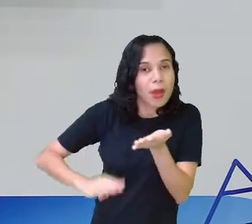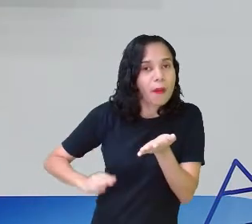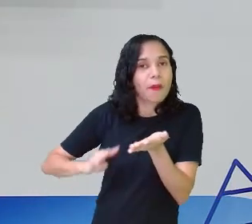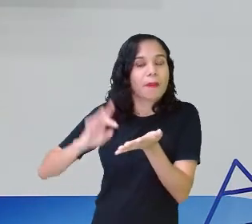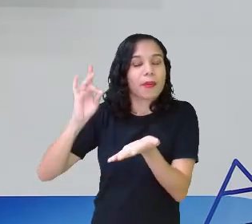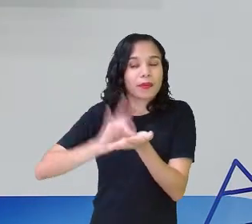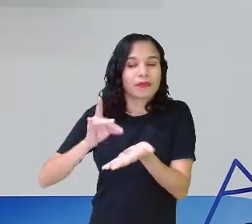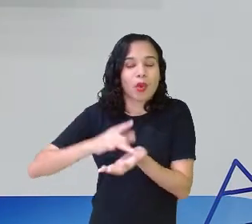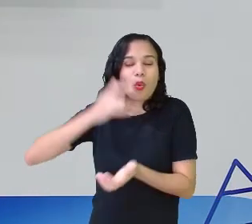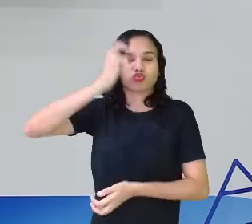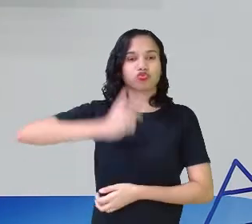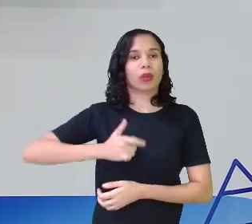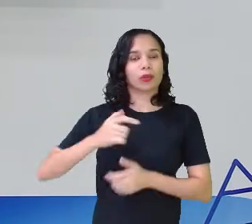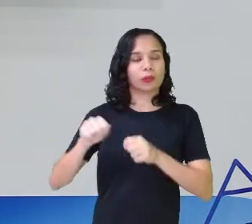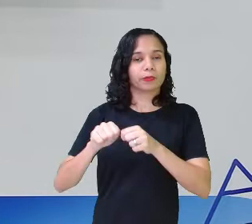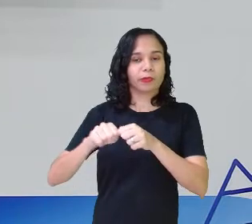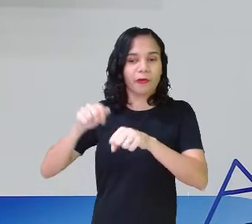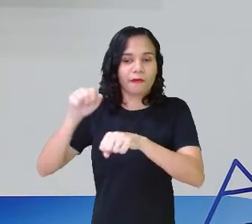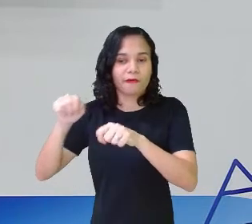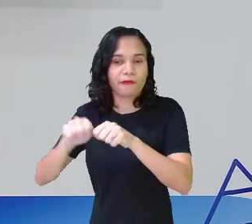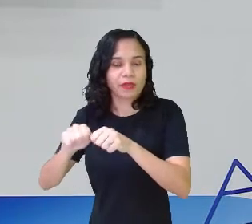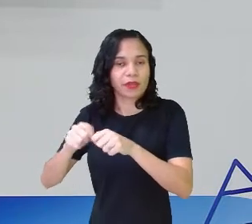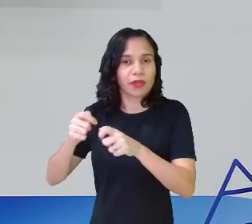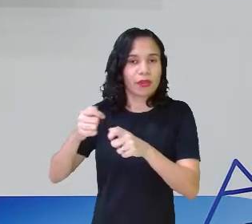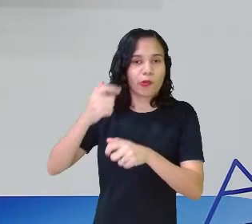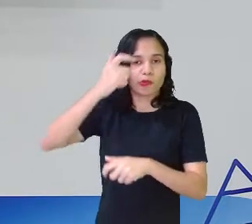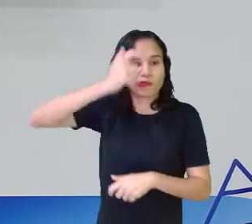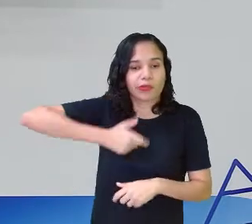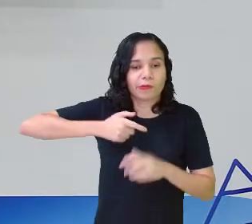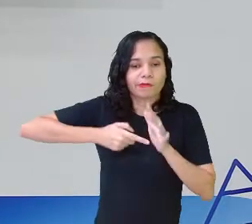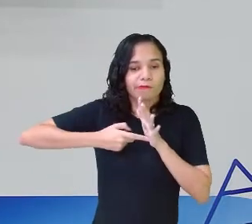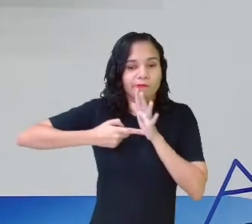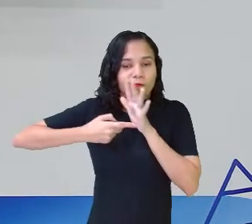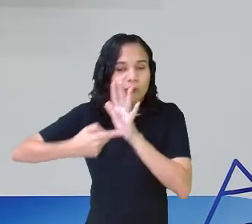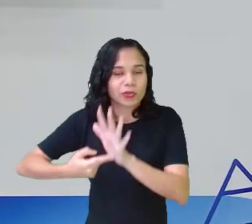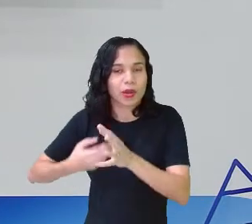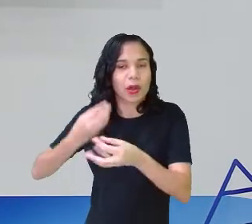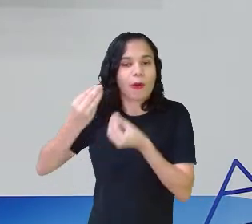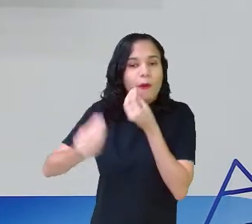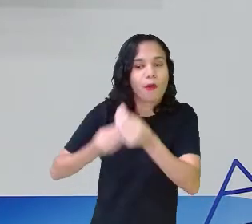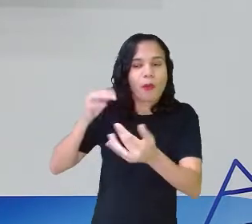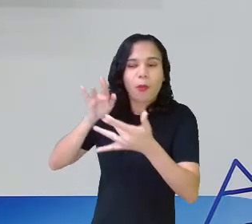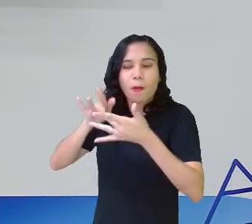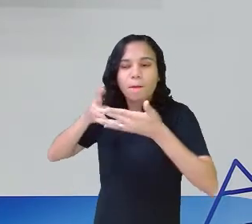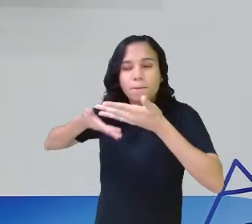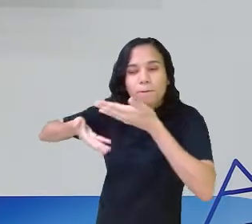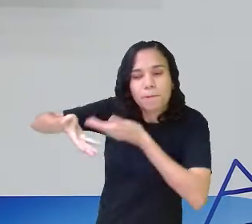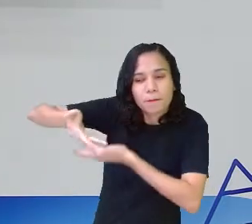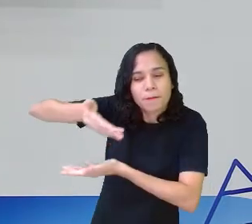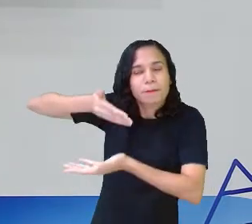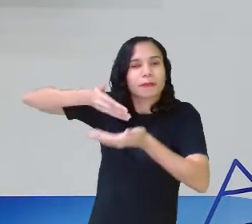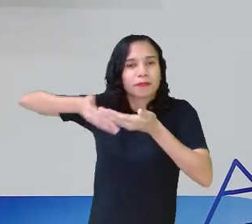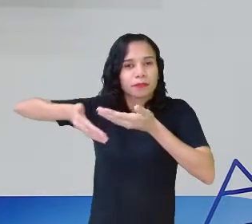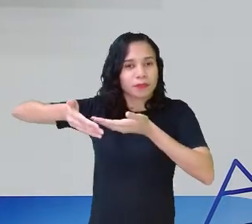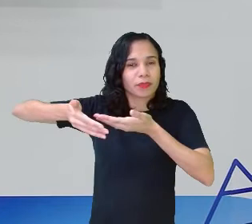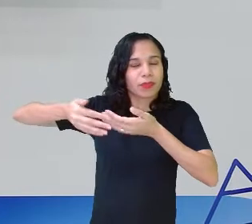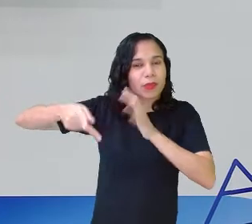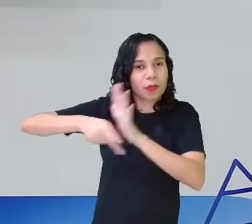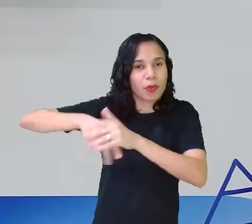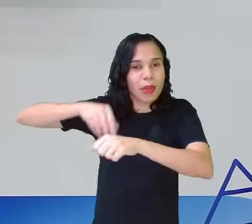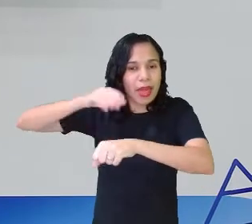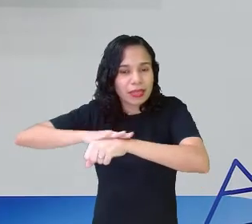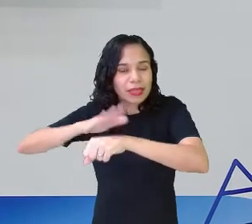que a forma de fazer, o jeito de ofertar, a forma de interagir, manejo de